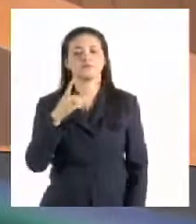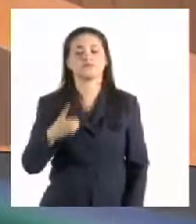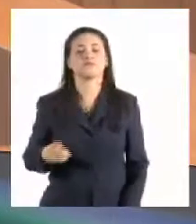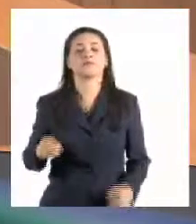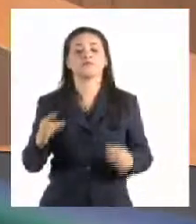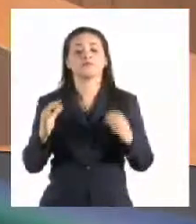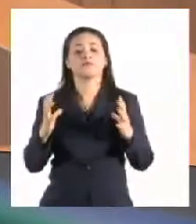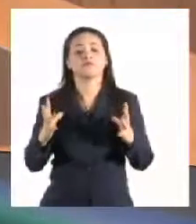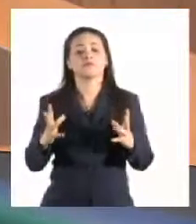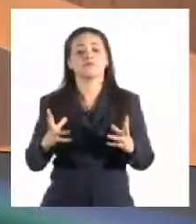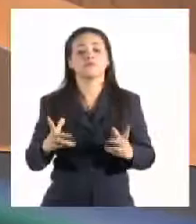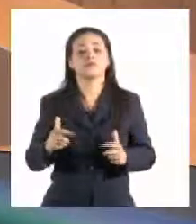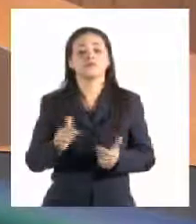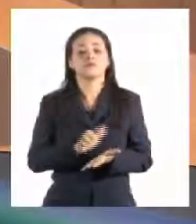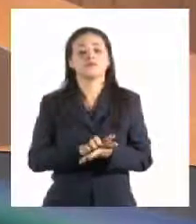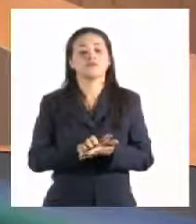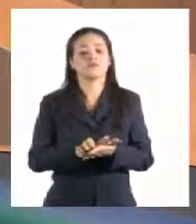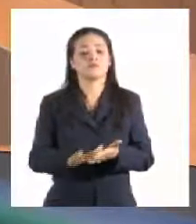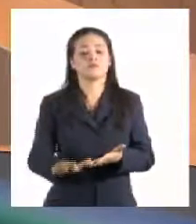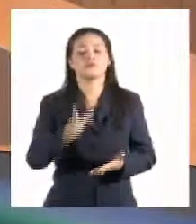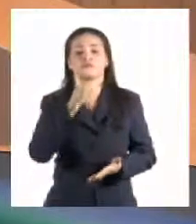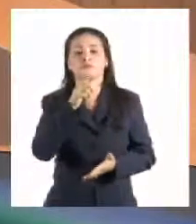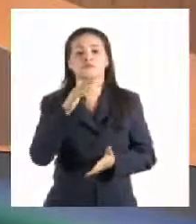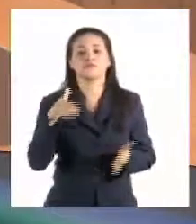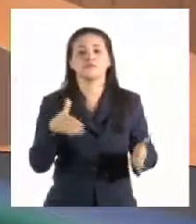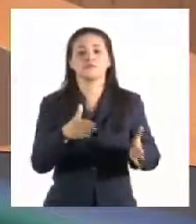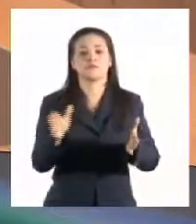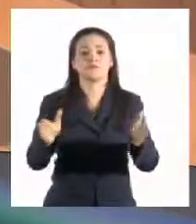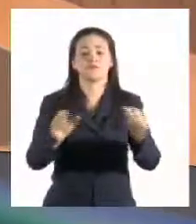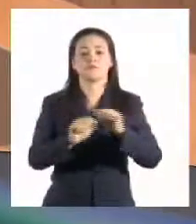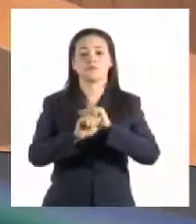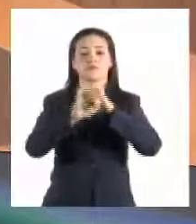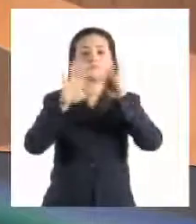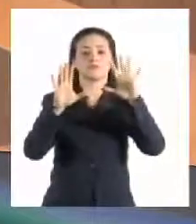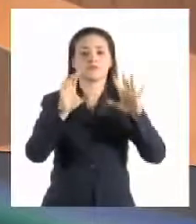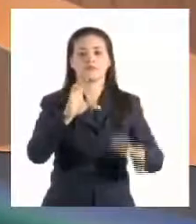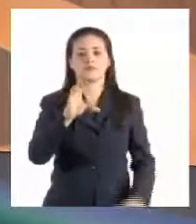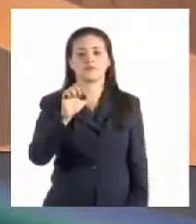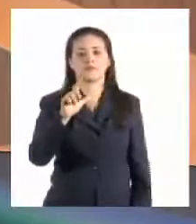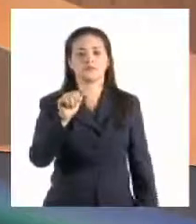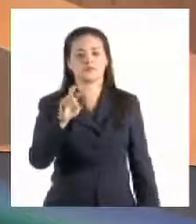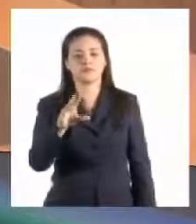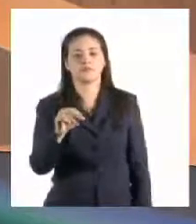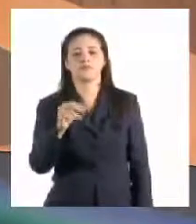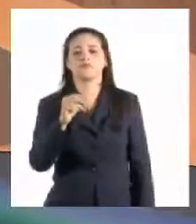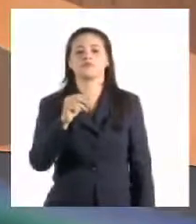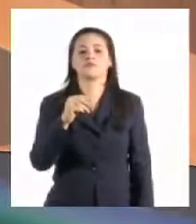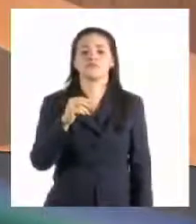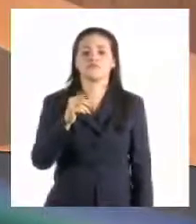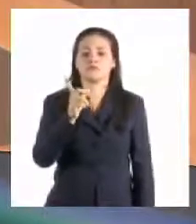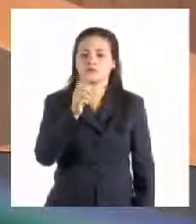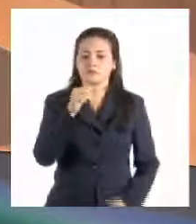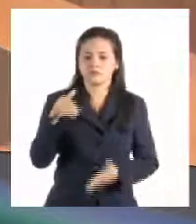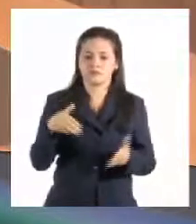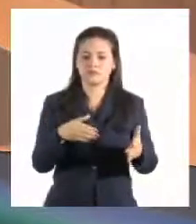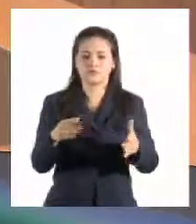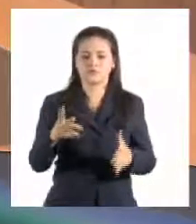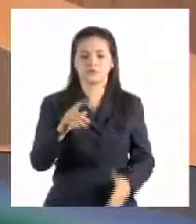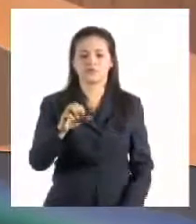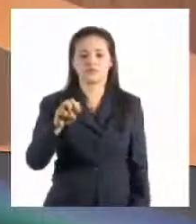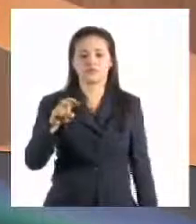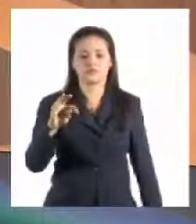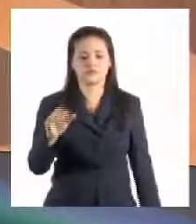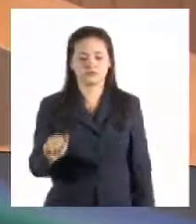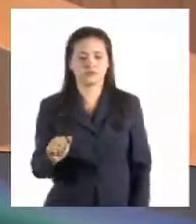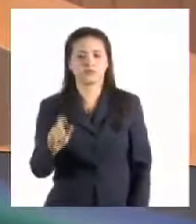Pimenta. Recurso de um pouco mais de 14 milhões, oriundos do PAC Saneamento, com